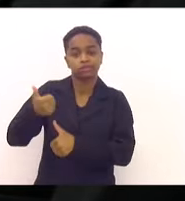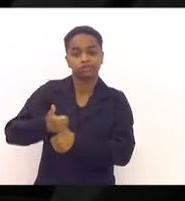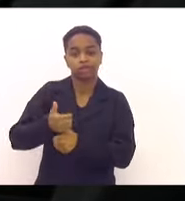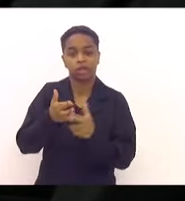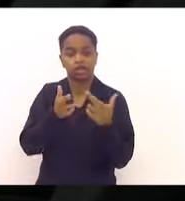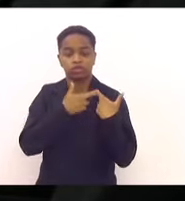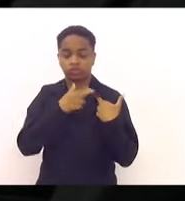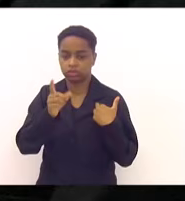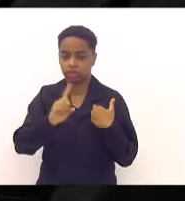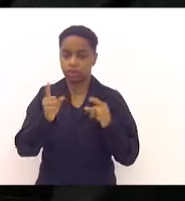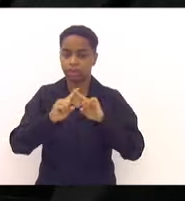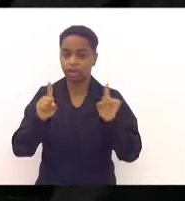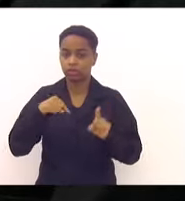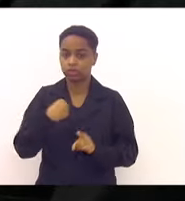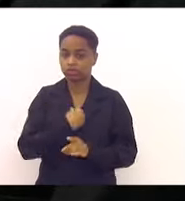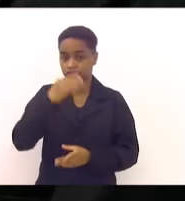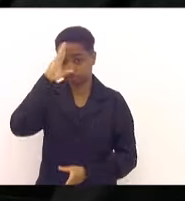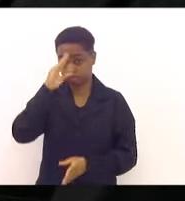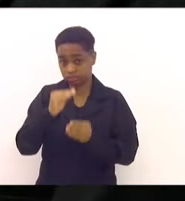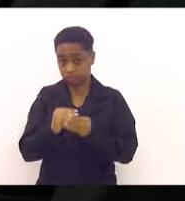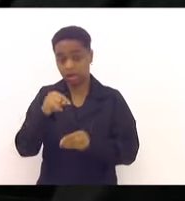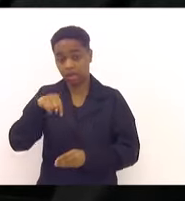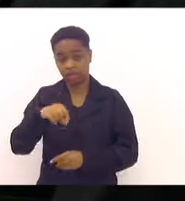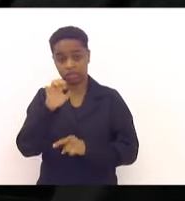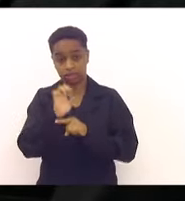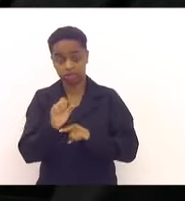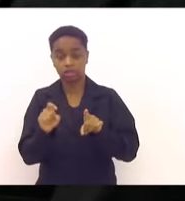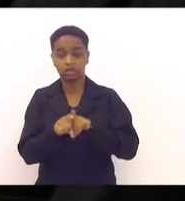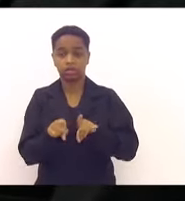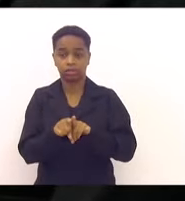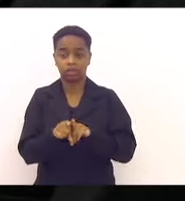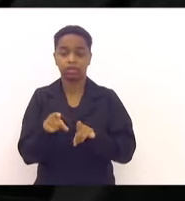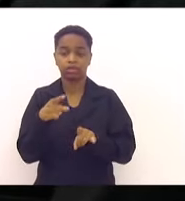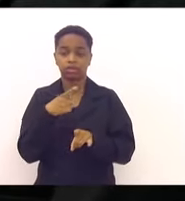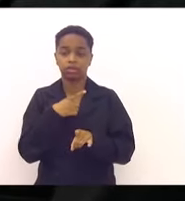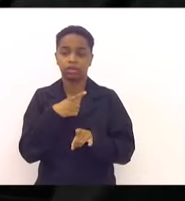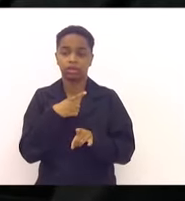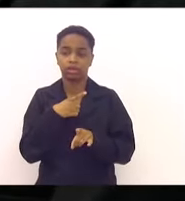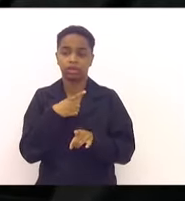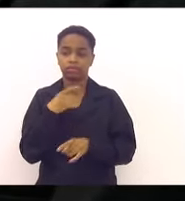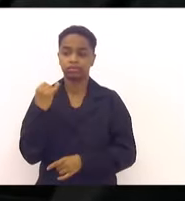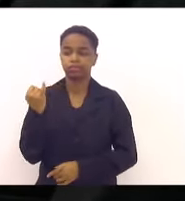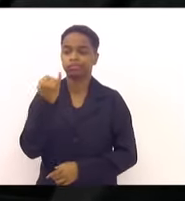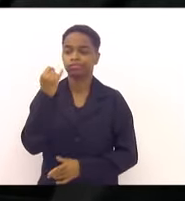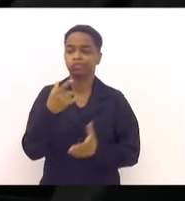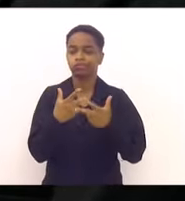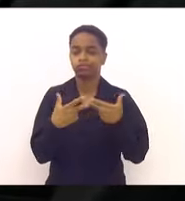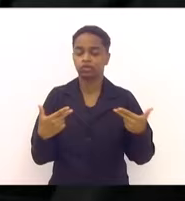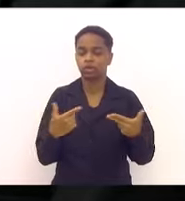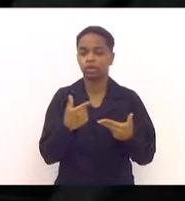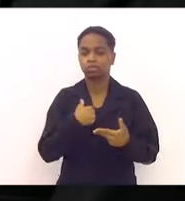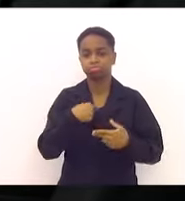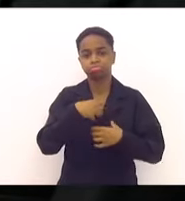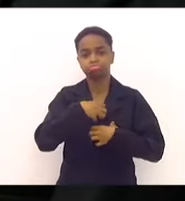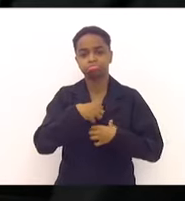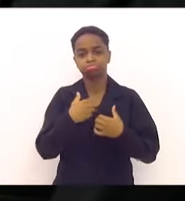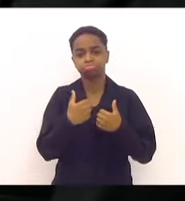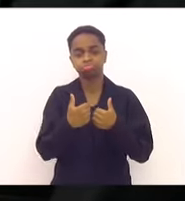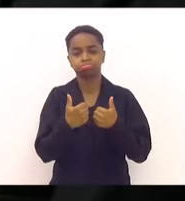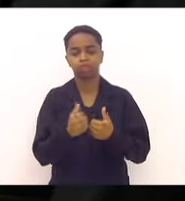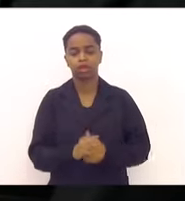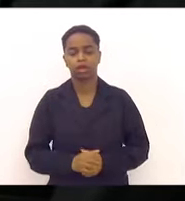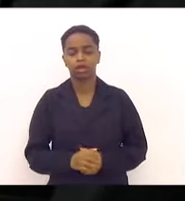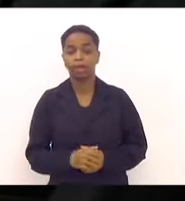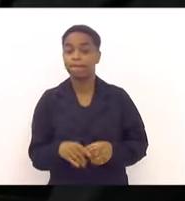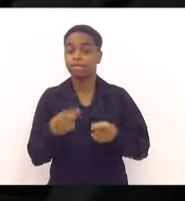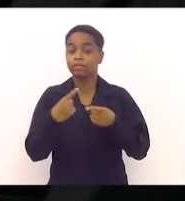que no Estado... E tem uma coisa do mérito desse projeto também que me mobiliza. Quer dizer, tem